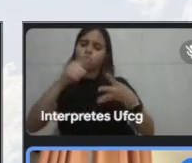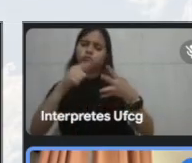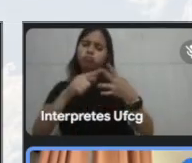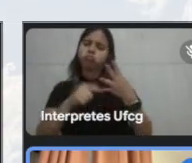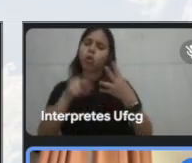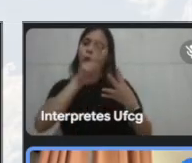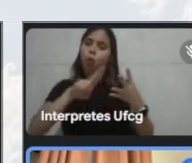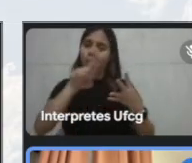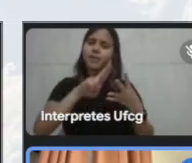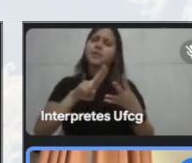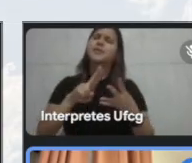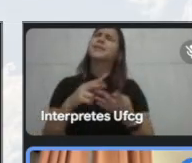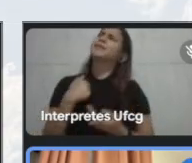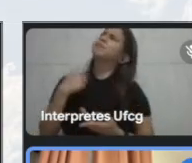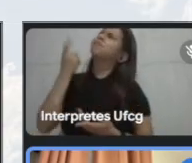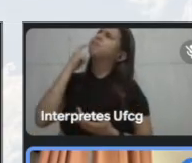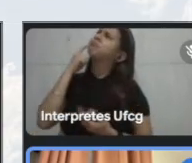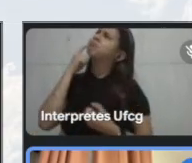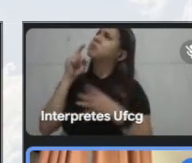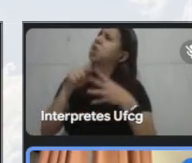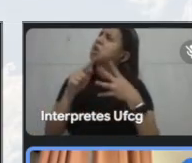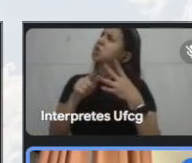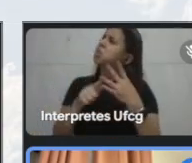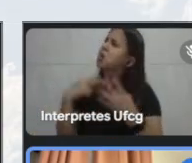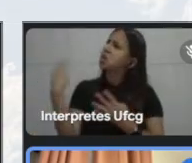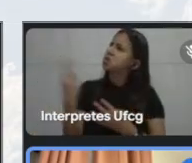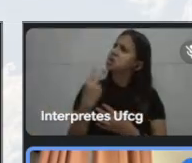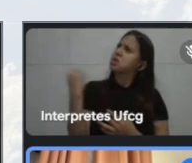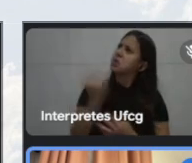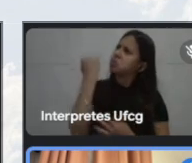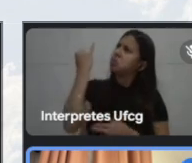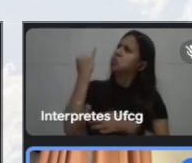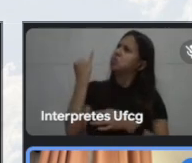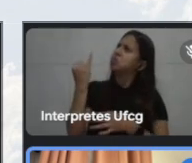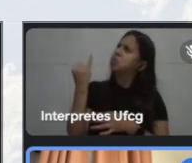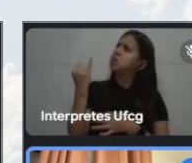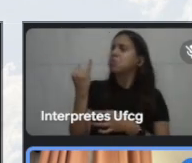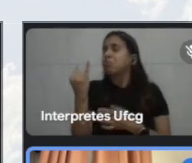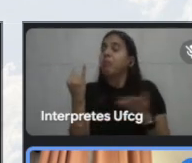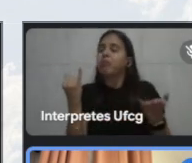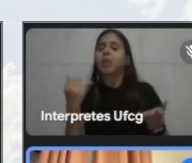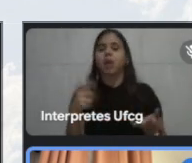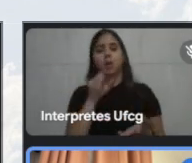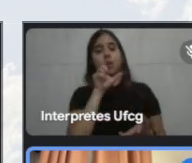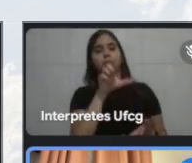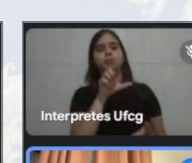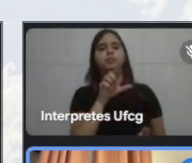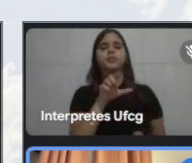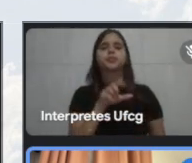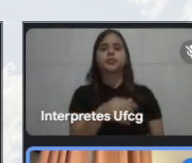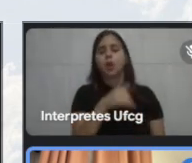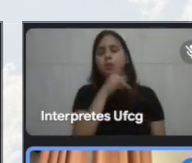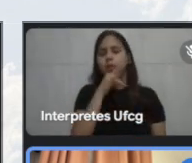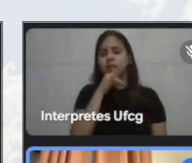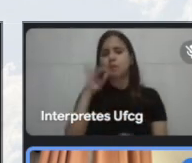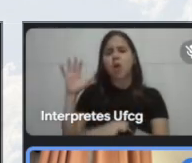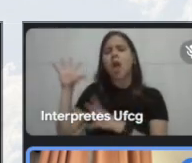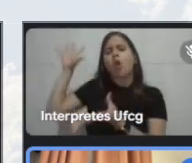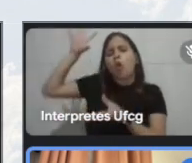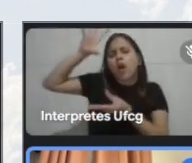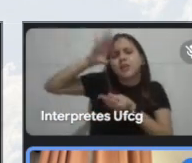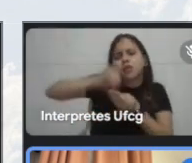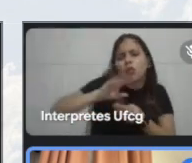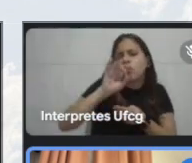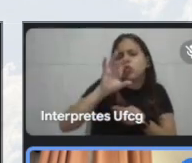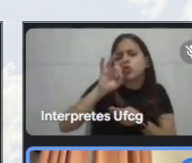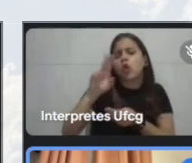se essas 4 variáveis, elas realmente são significativas para esse modelo? Então aqui, por exemplo, os resultados, é um resumão dos resultados de